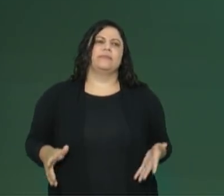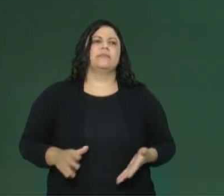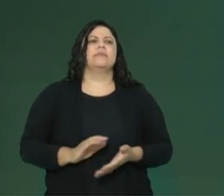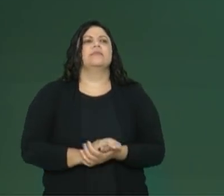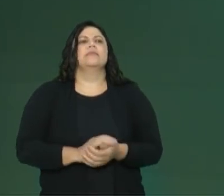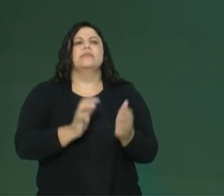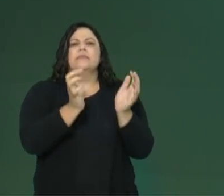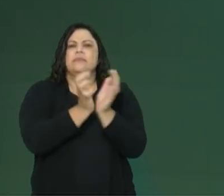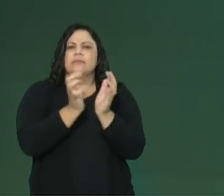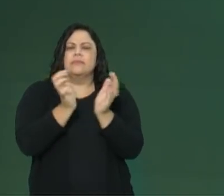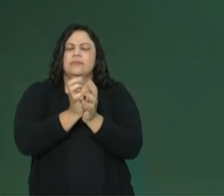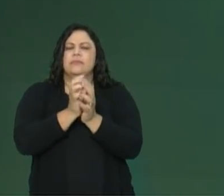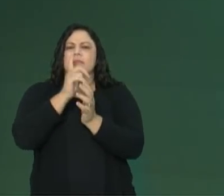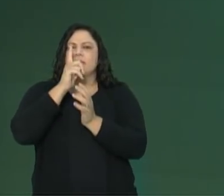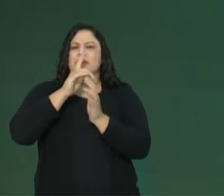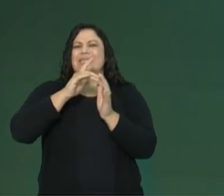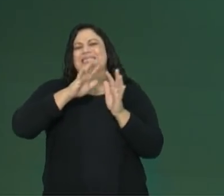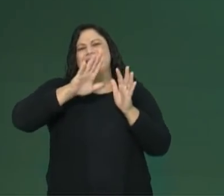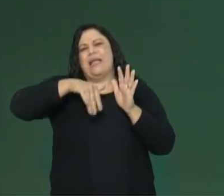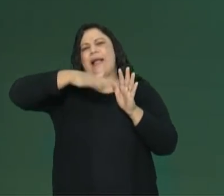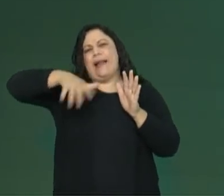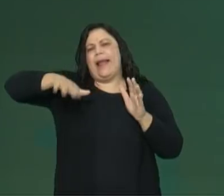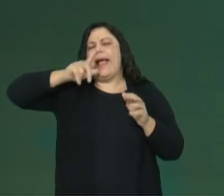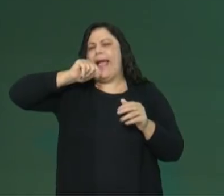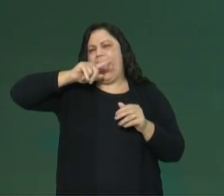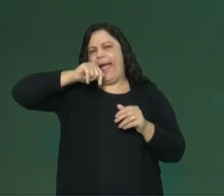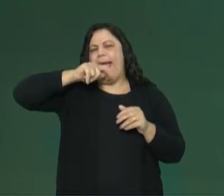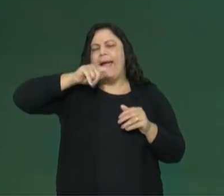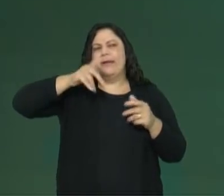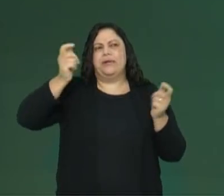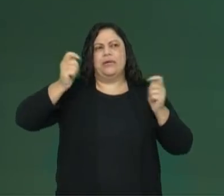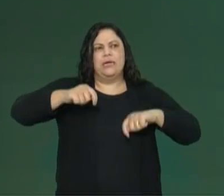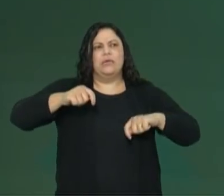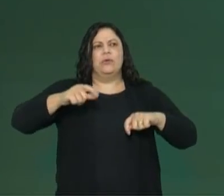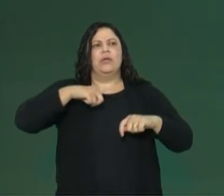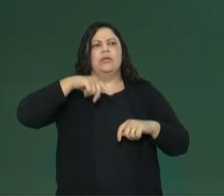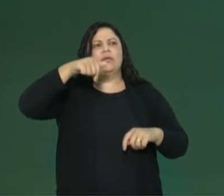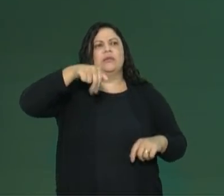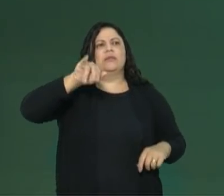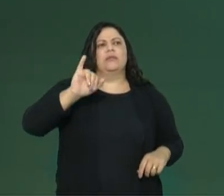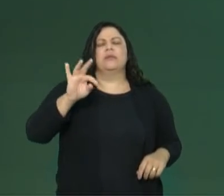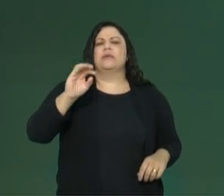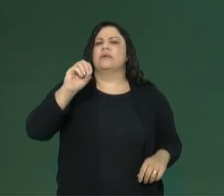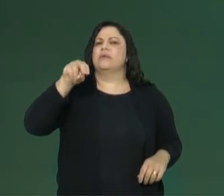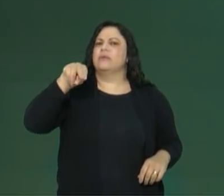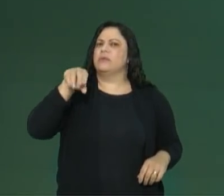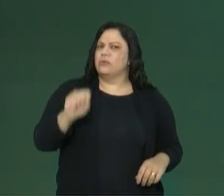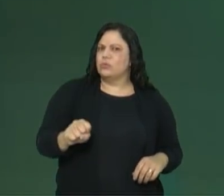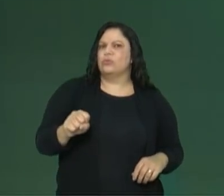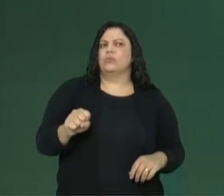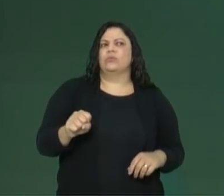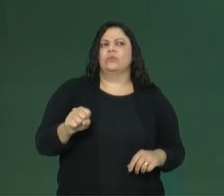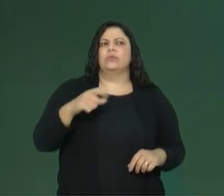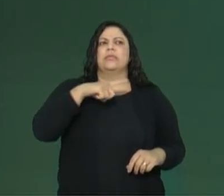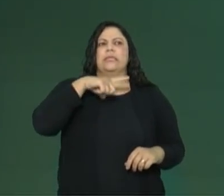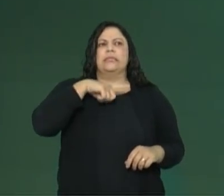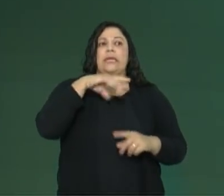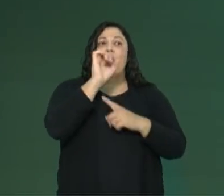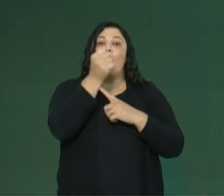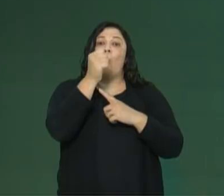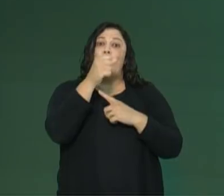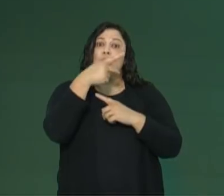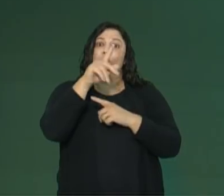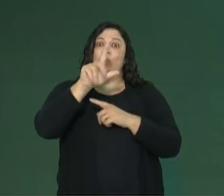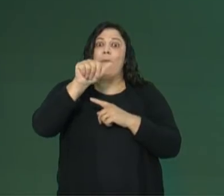classe aqui de animais marinhos, poliplacófora, onde principalmente nós temos os quítons, que tem uma concha de 8 placas. Mas tem